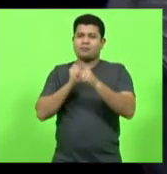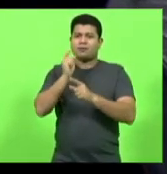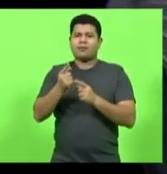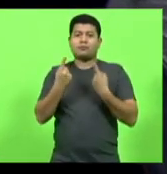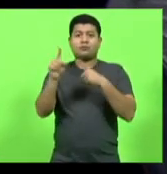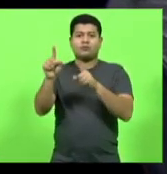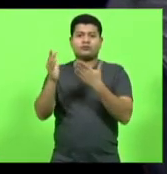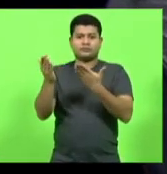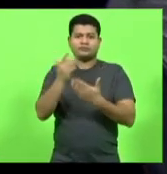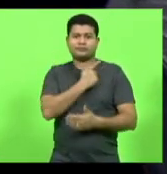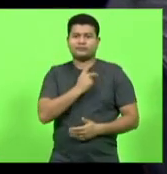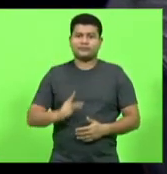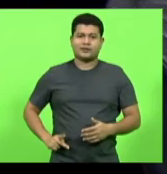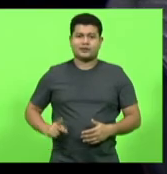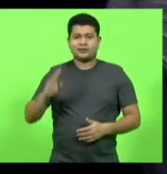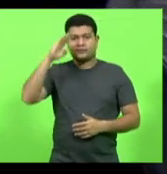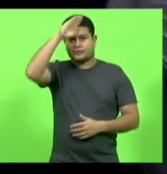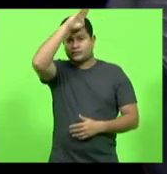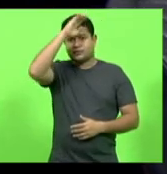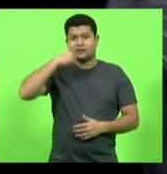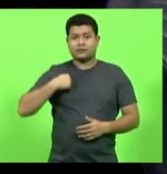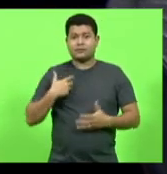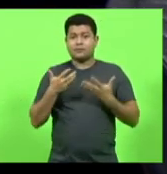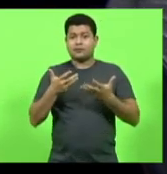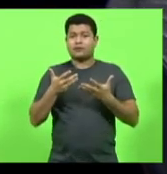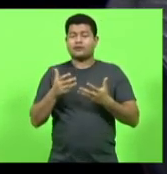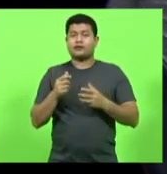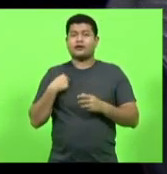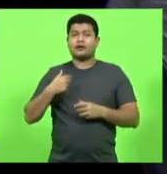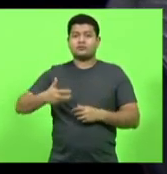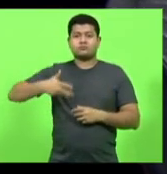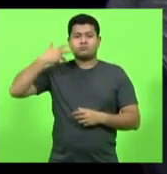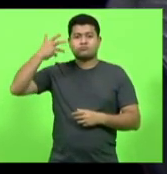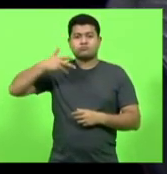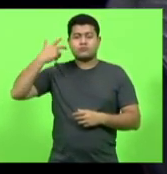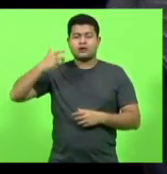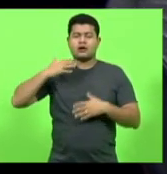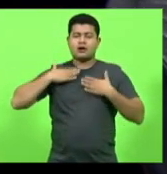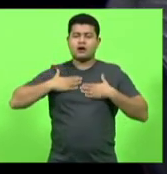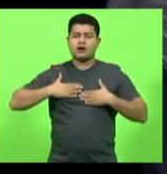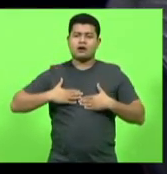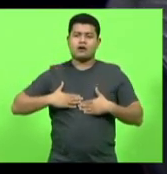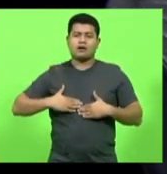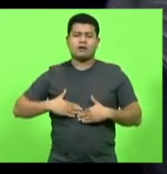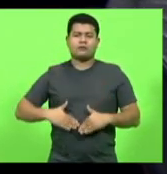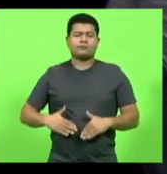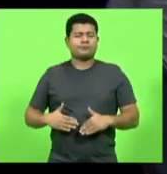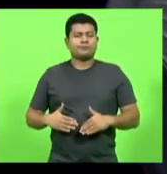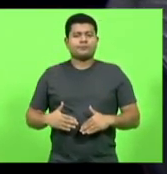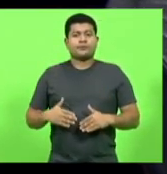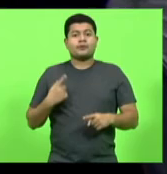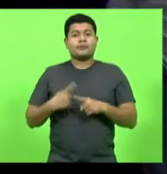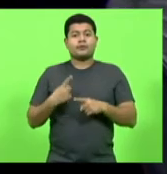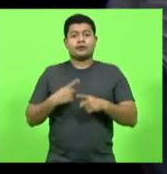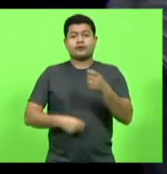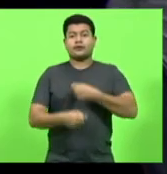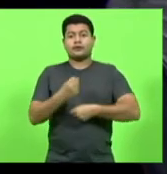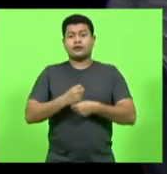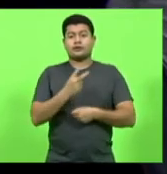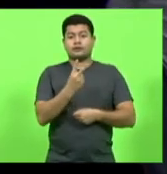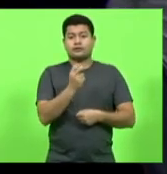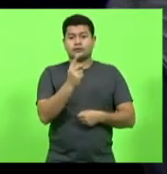né? Mas eu quero fazer uma fala, presidente, com muita tranquilidade, porque em 2015, quando